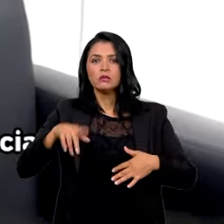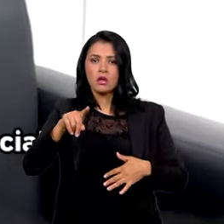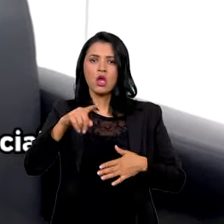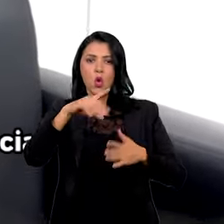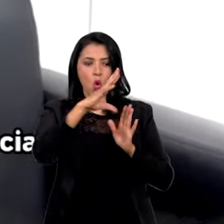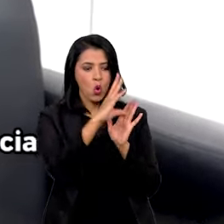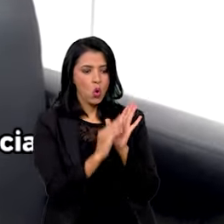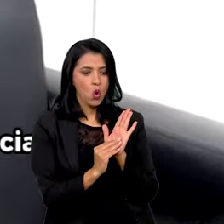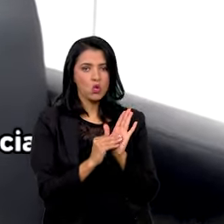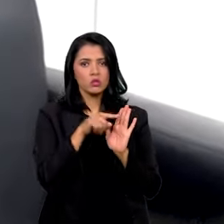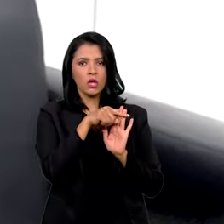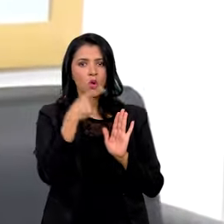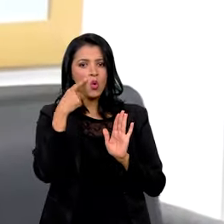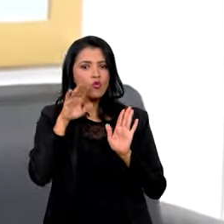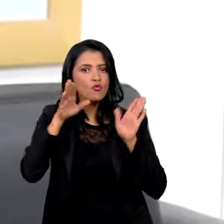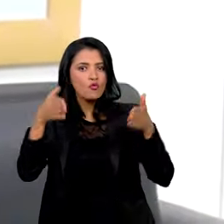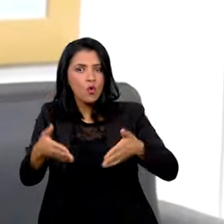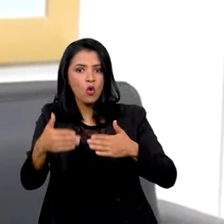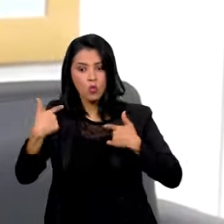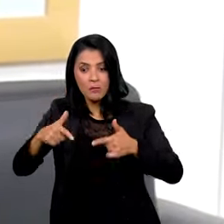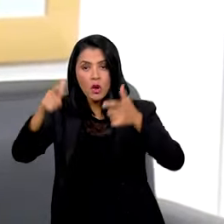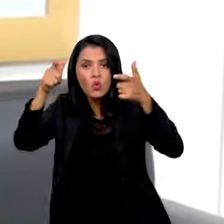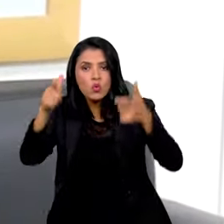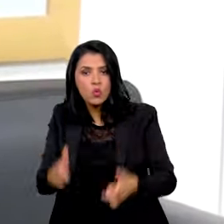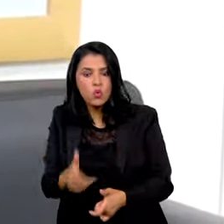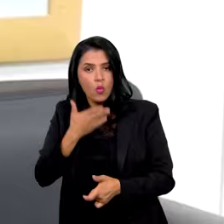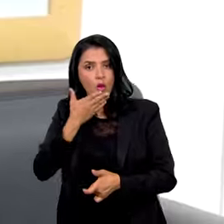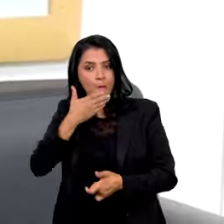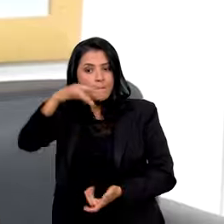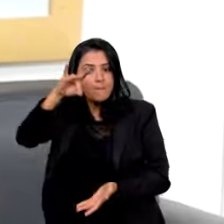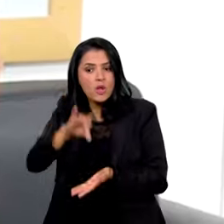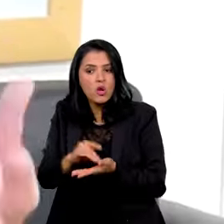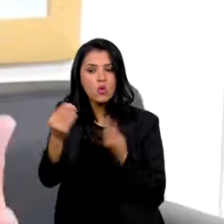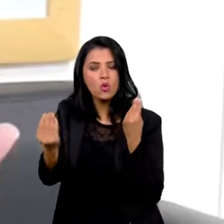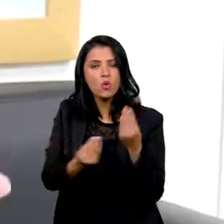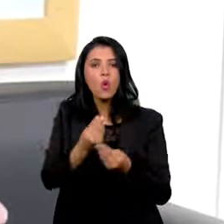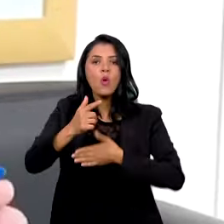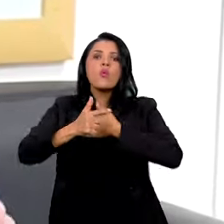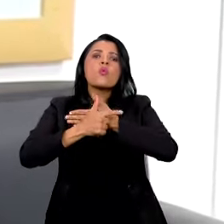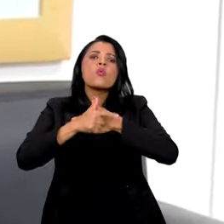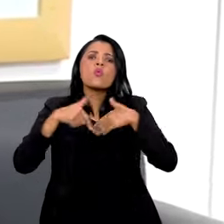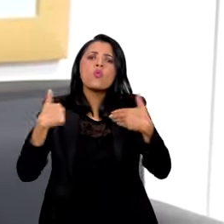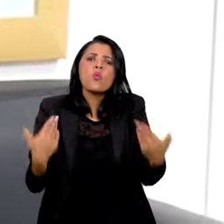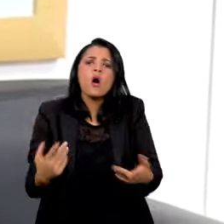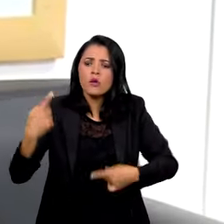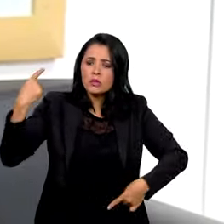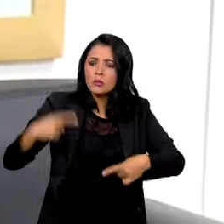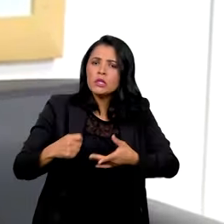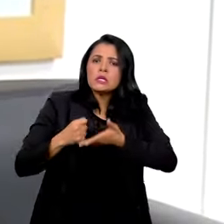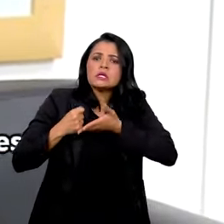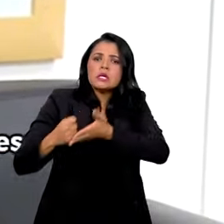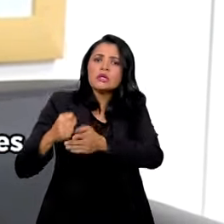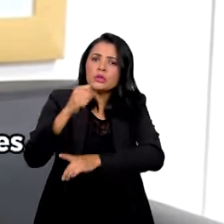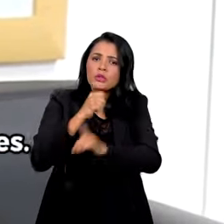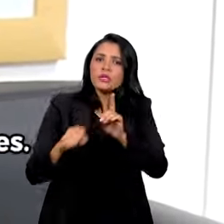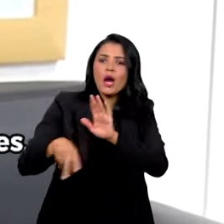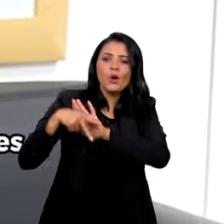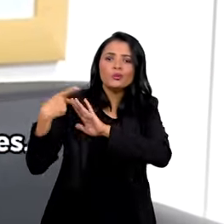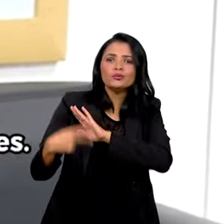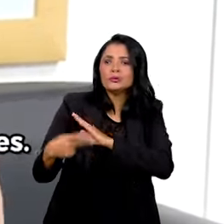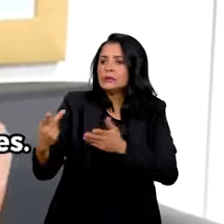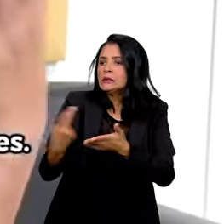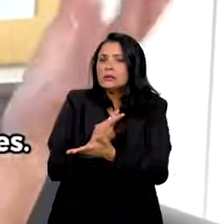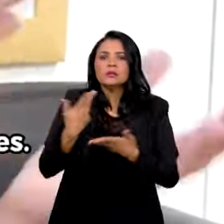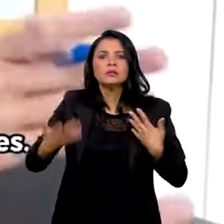sistema único de Assistência Social é importante que esse material chegue antes que as situações de emergência aconteçam então eles